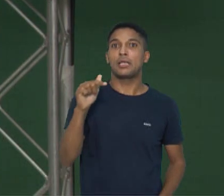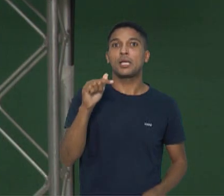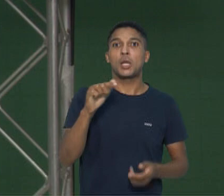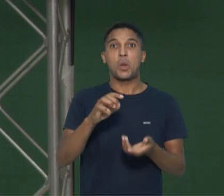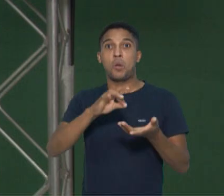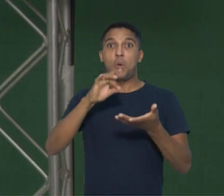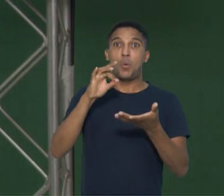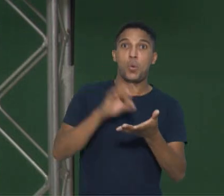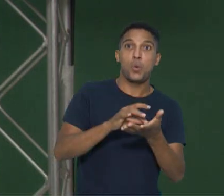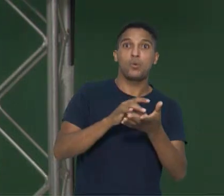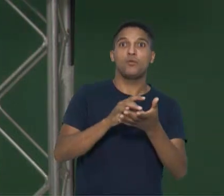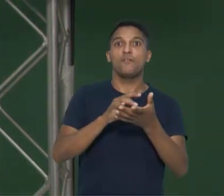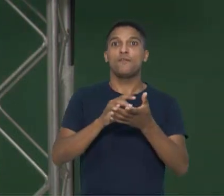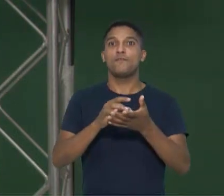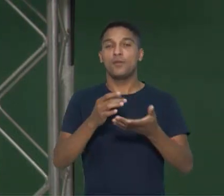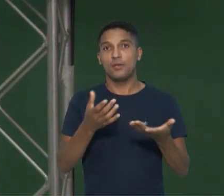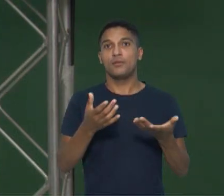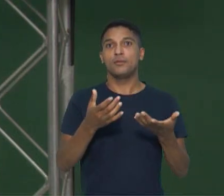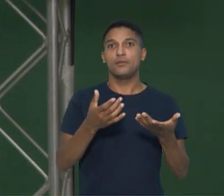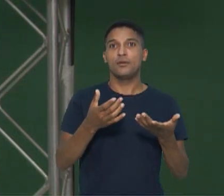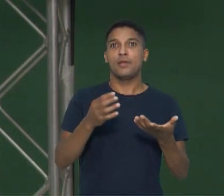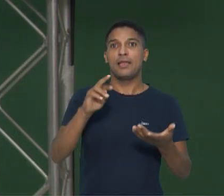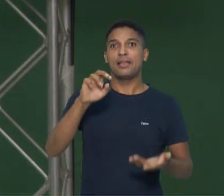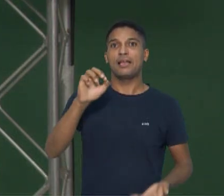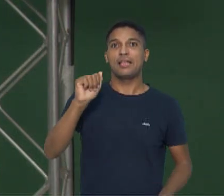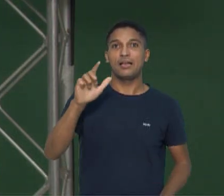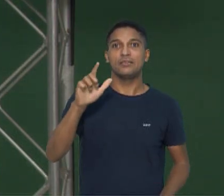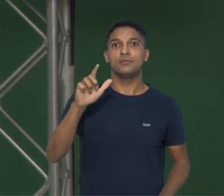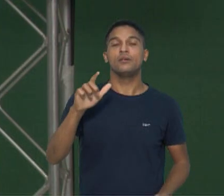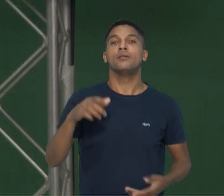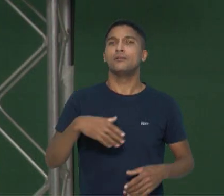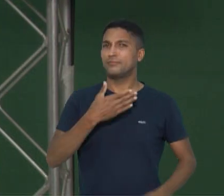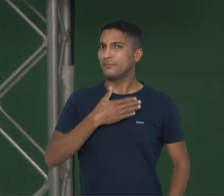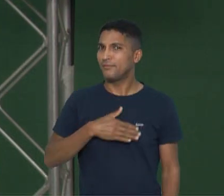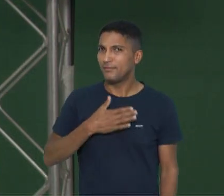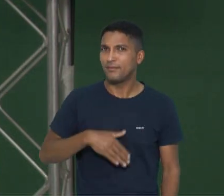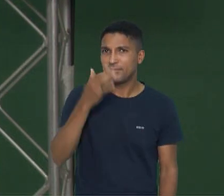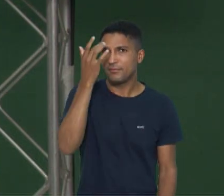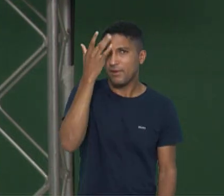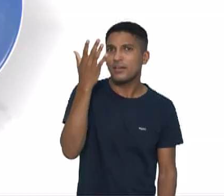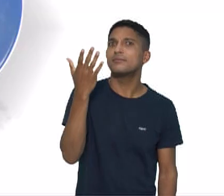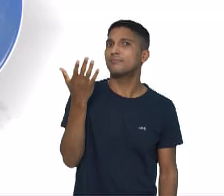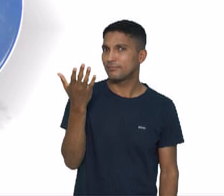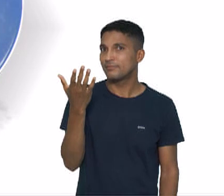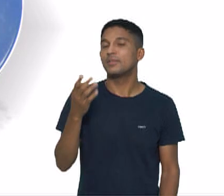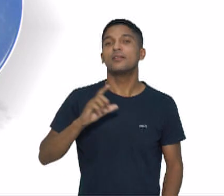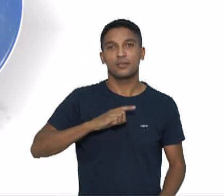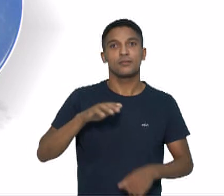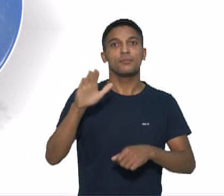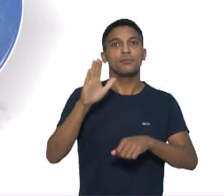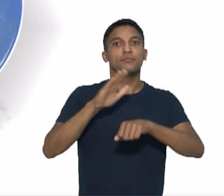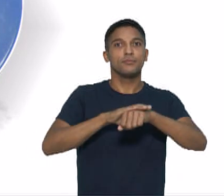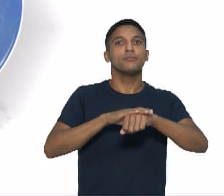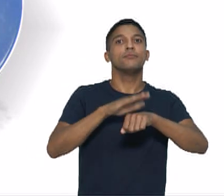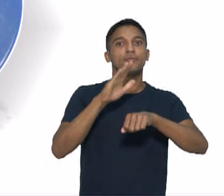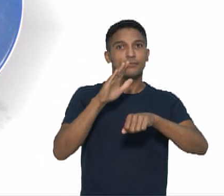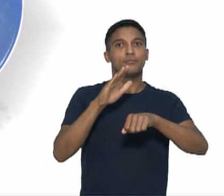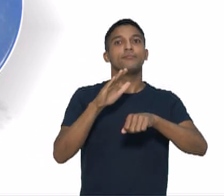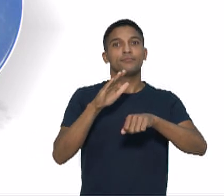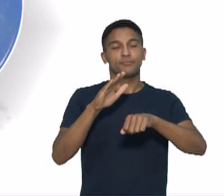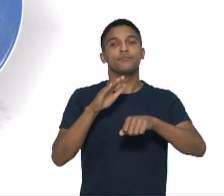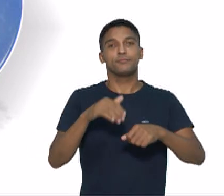Foi fácil, né? Legal. Temos mais questão aí pela frente. Vamos lá? Olha só. Na arquitetura